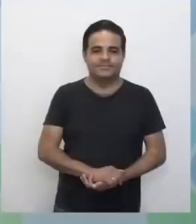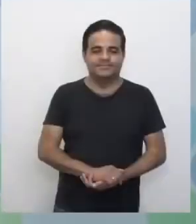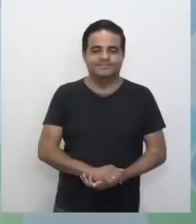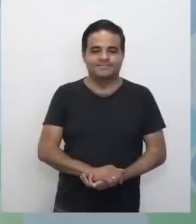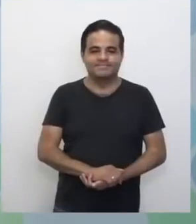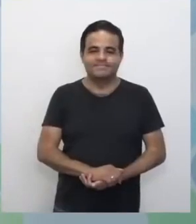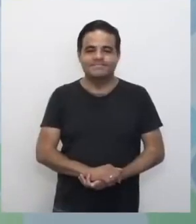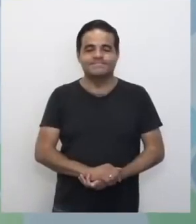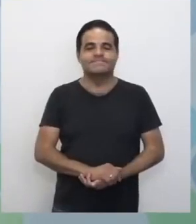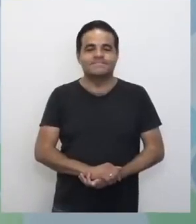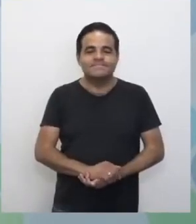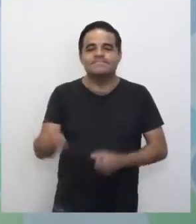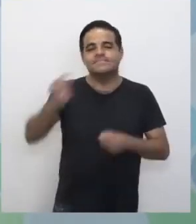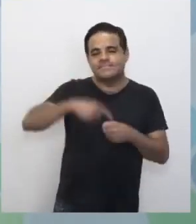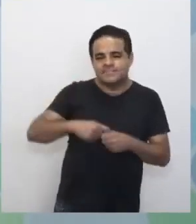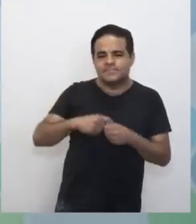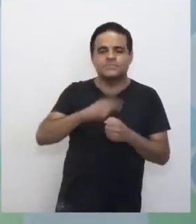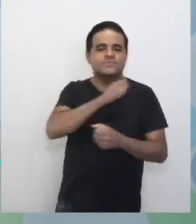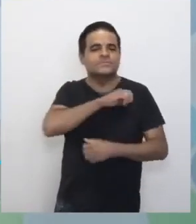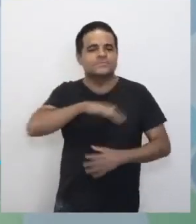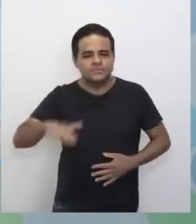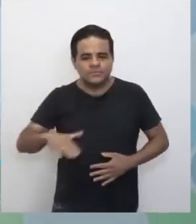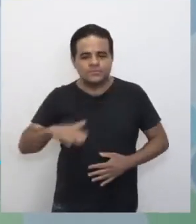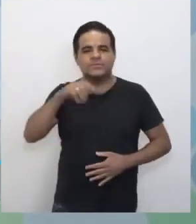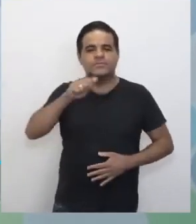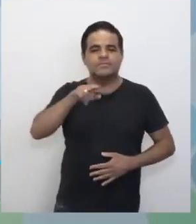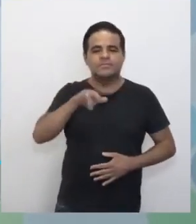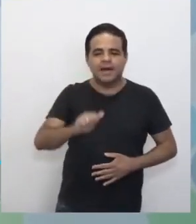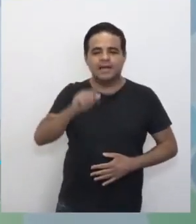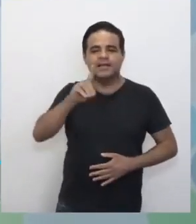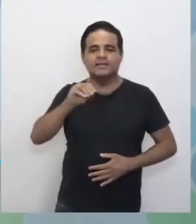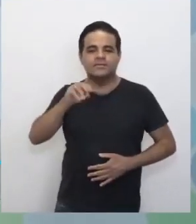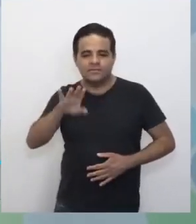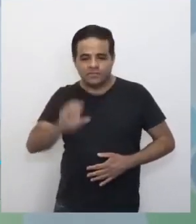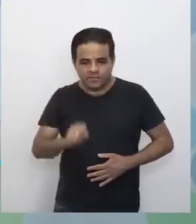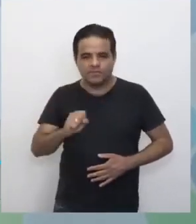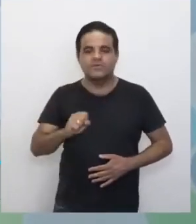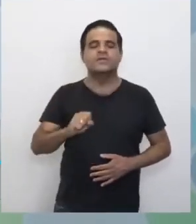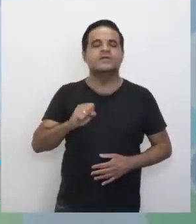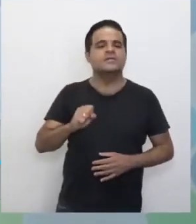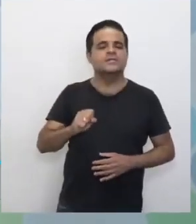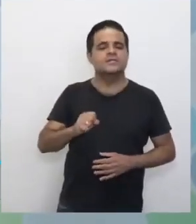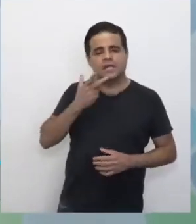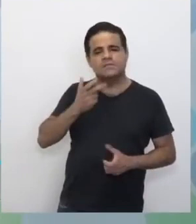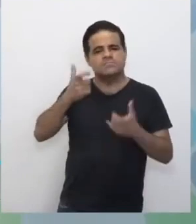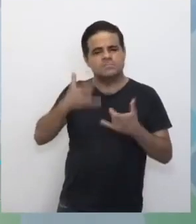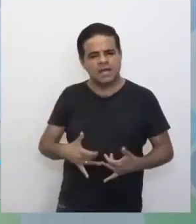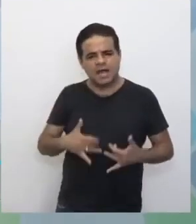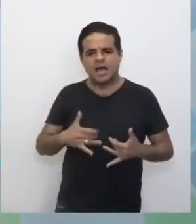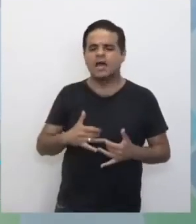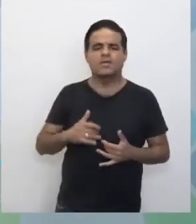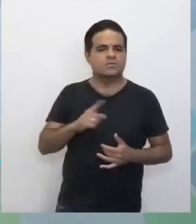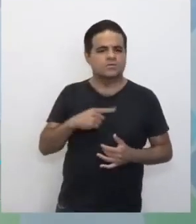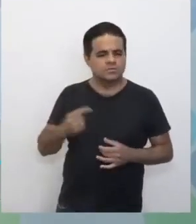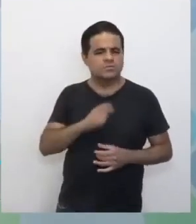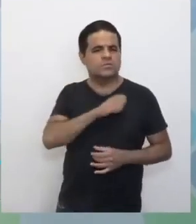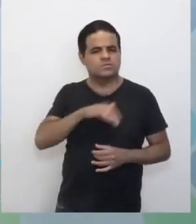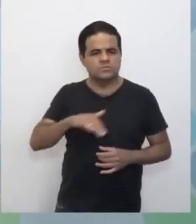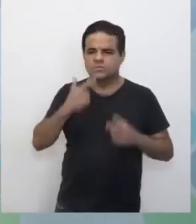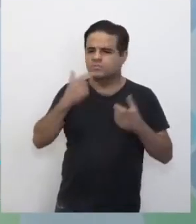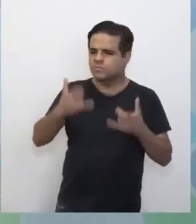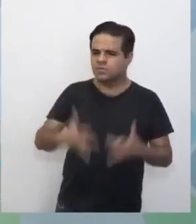Aí voltamos, ó, os alunos da escola Maria das Dores, a professora Maria José, coloca o seguinte, os alunos dela disseram,